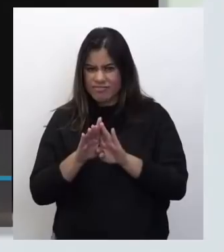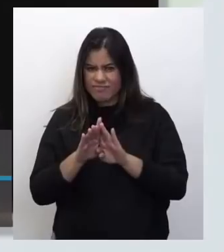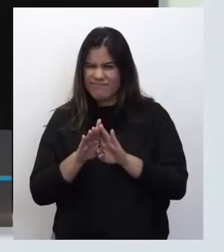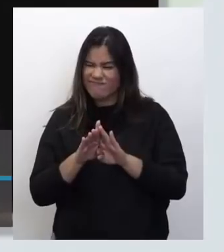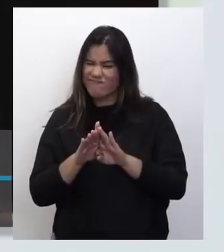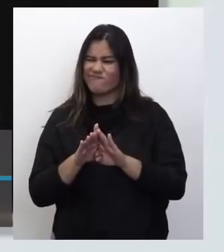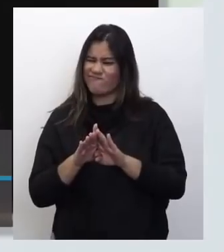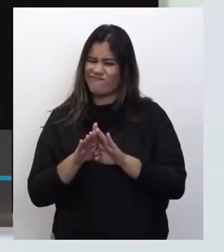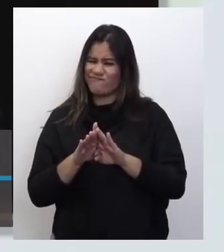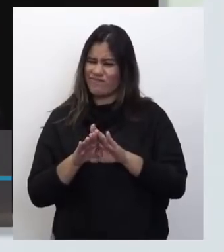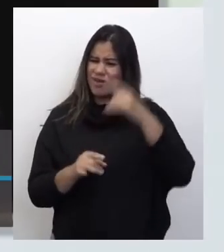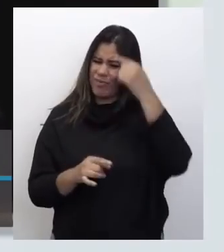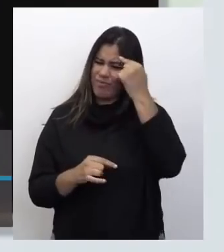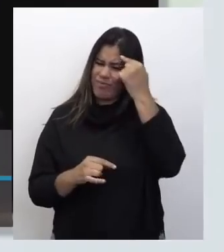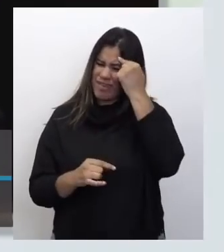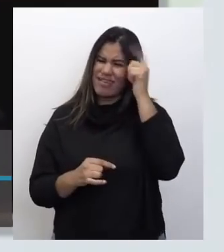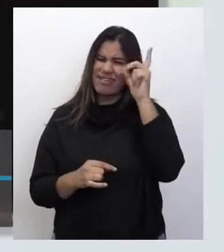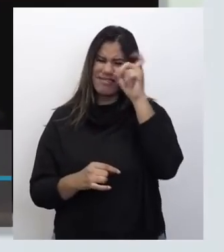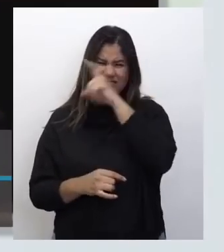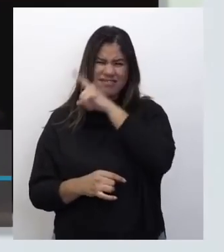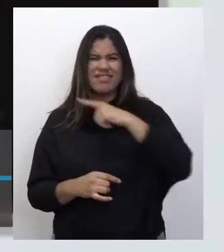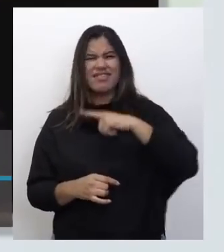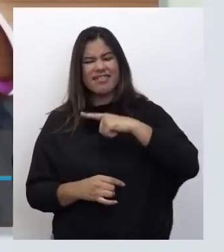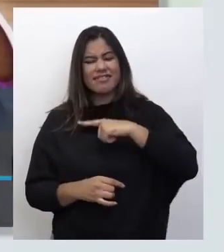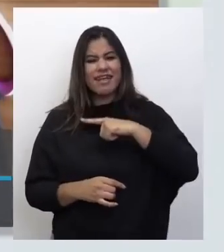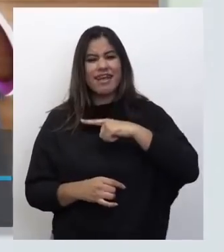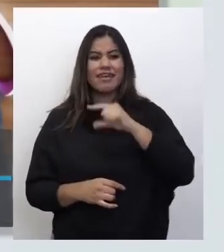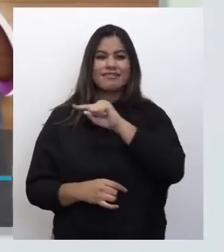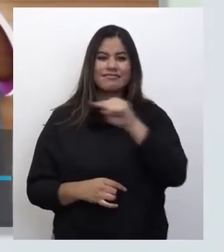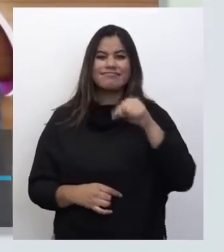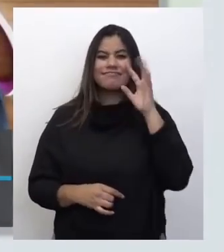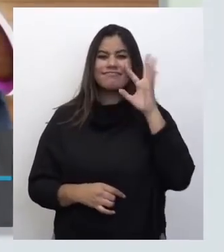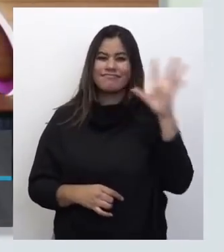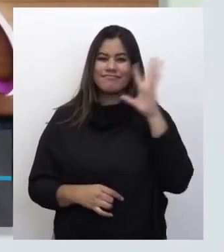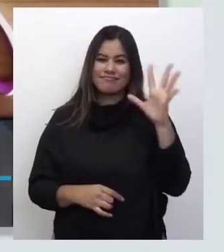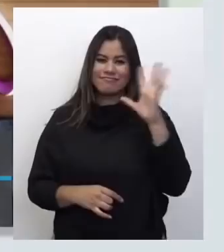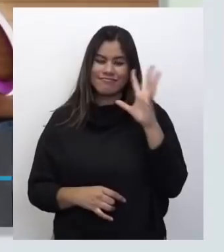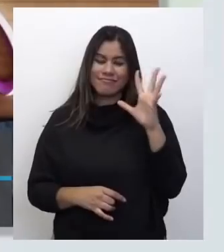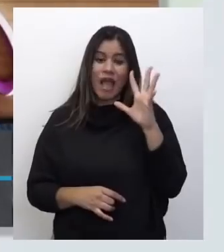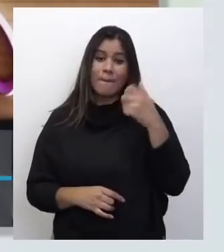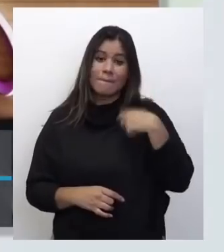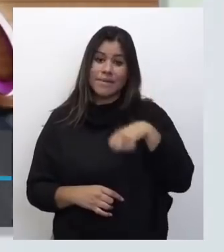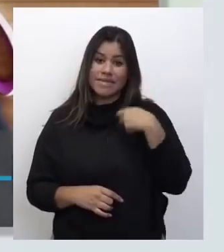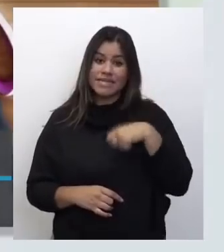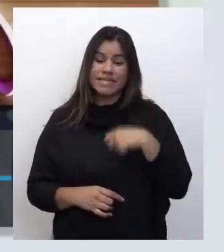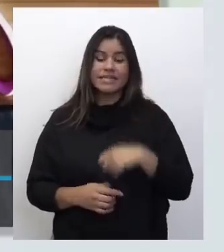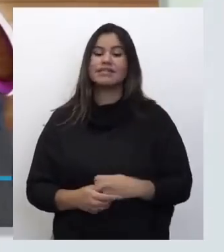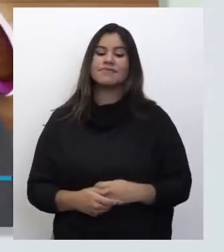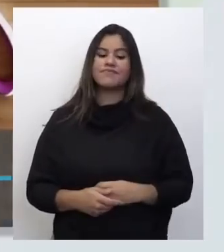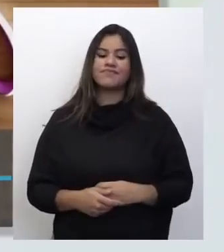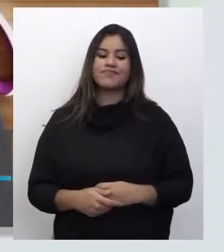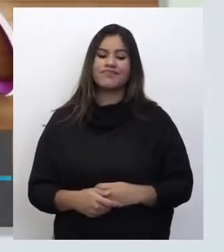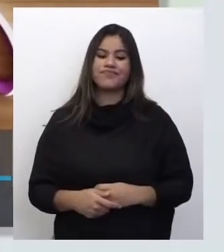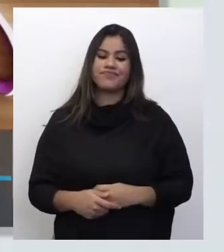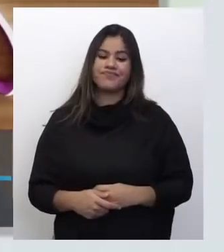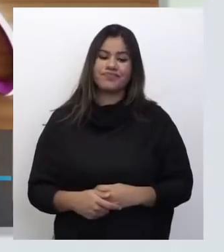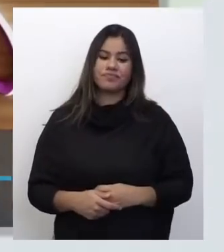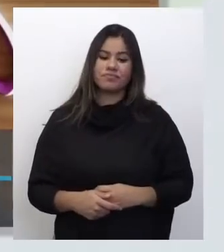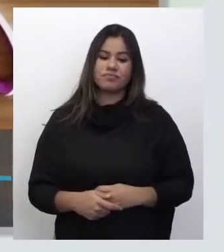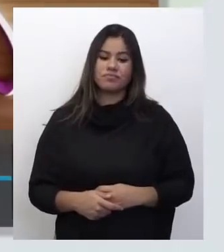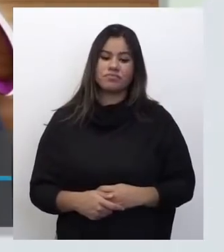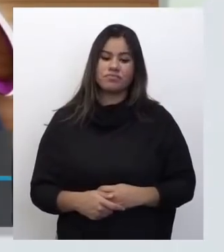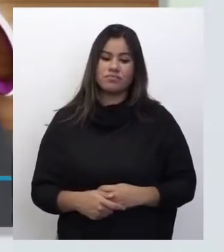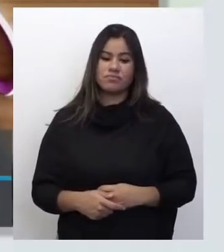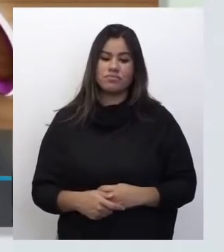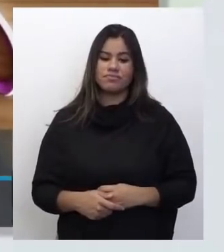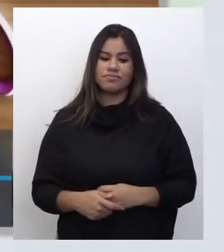pensar nisso? É algo pra gente refletir, né? Então aqui tá a minha vista da minha janela. E deixa eu tentar desenhar mais umas